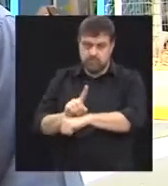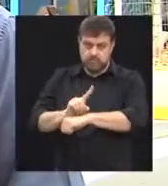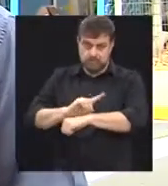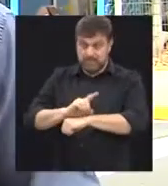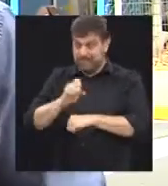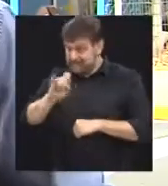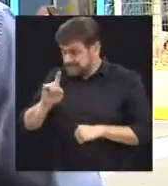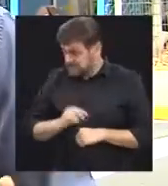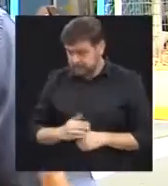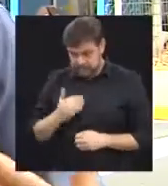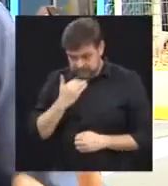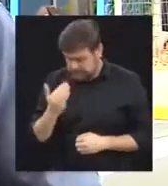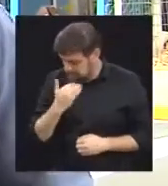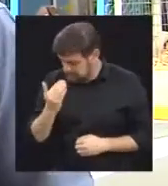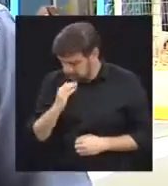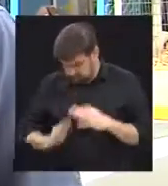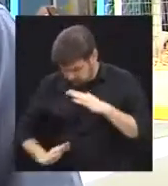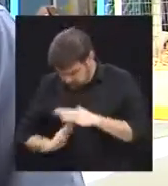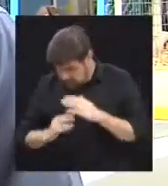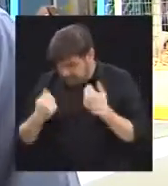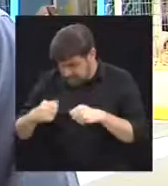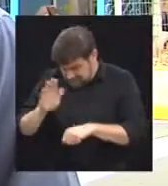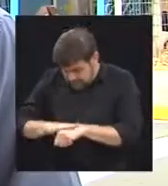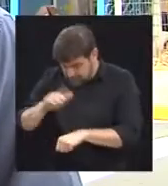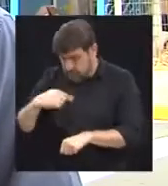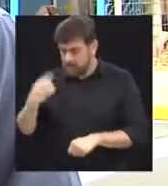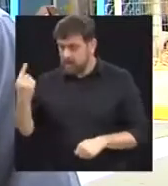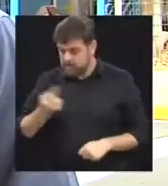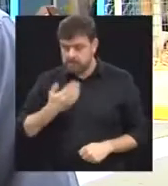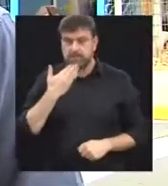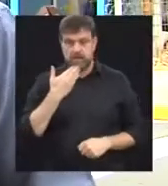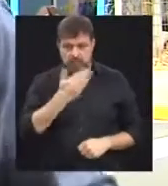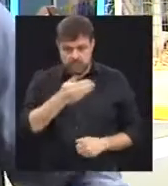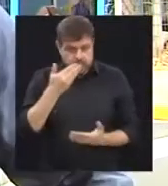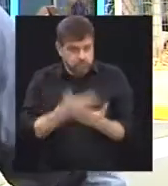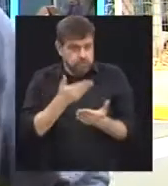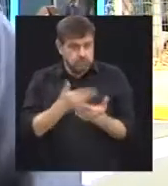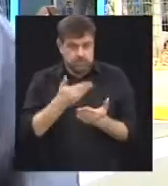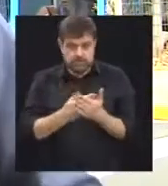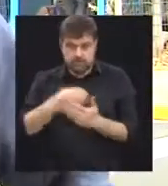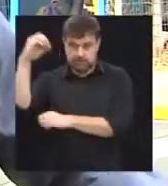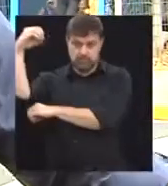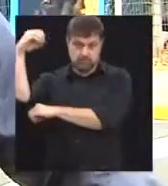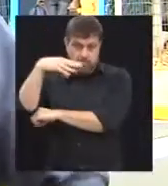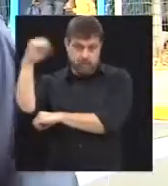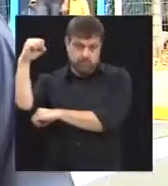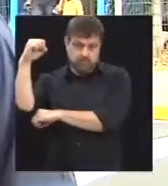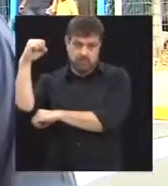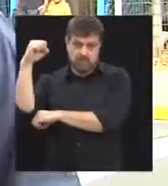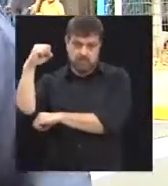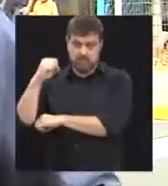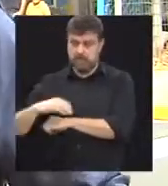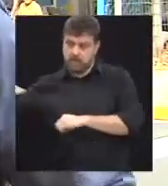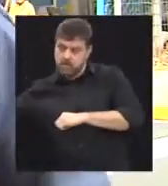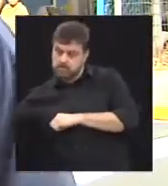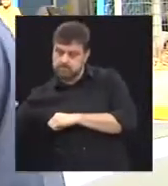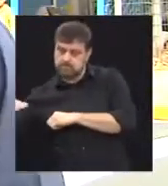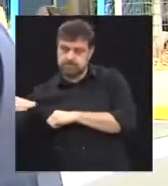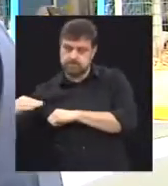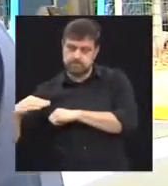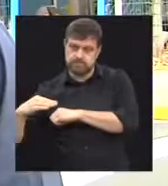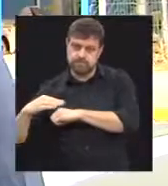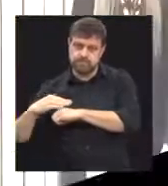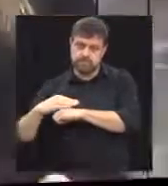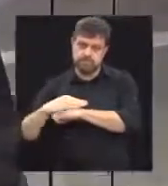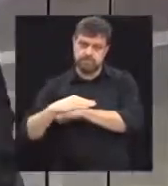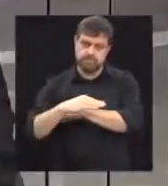não for o suficiente, com toda certeza a gente vai pedir um estudo para que se coloque aqui um radar para que seja reduzida a